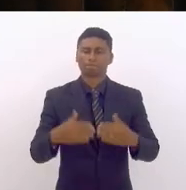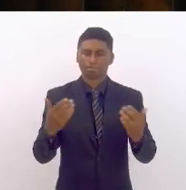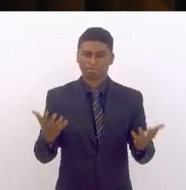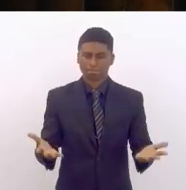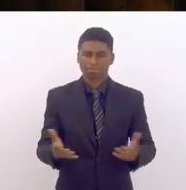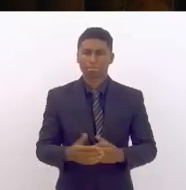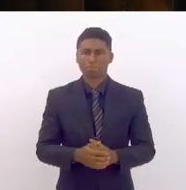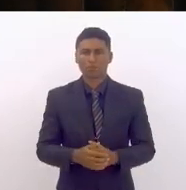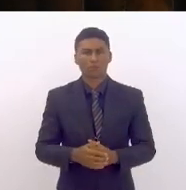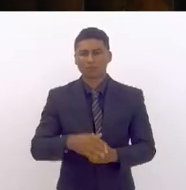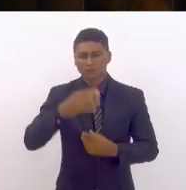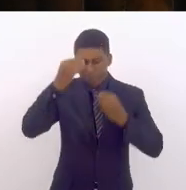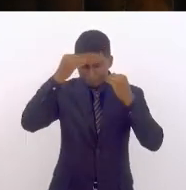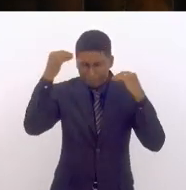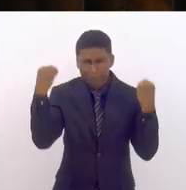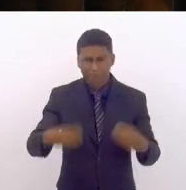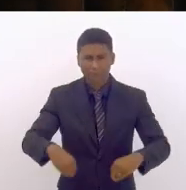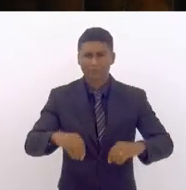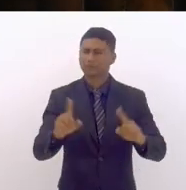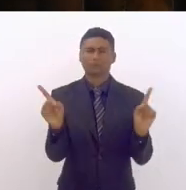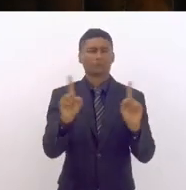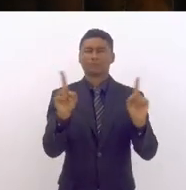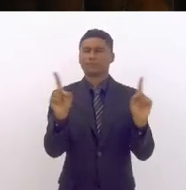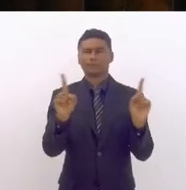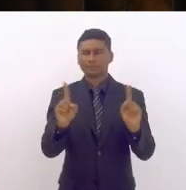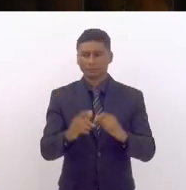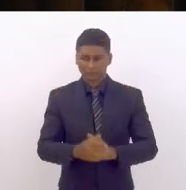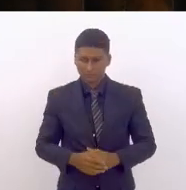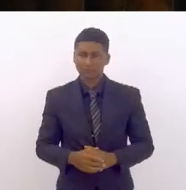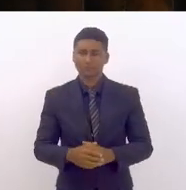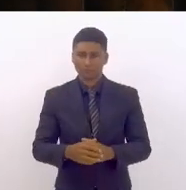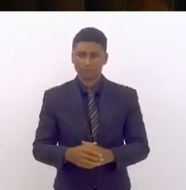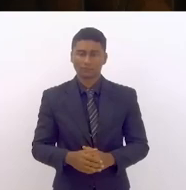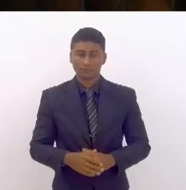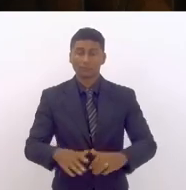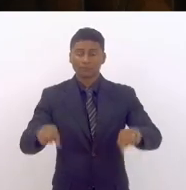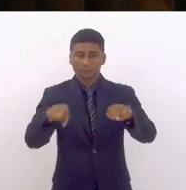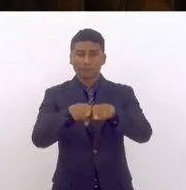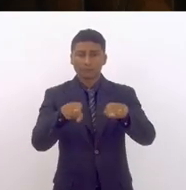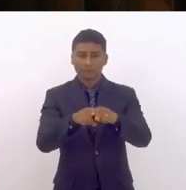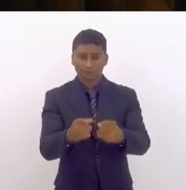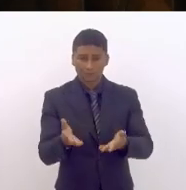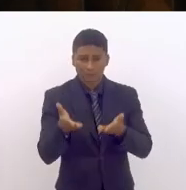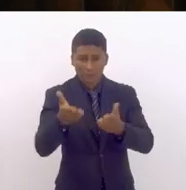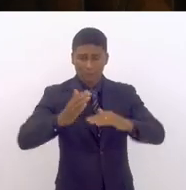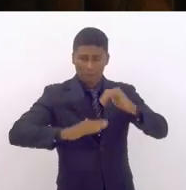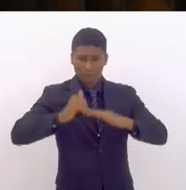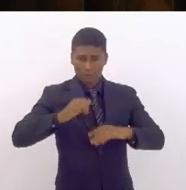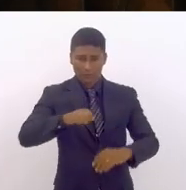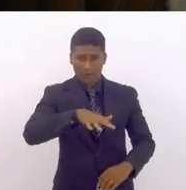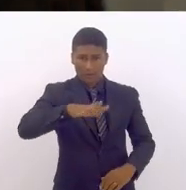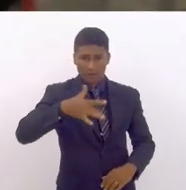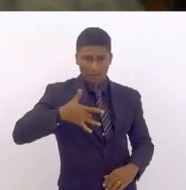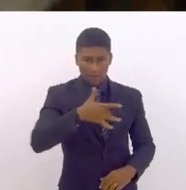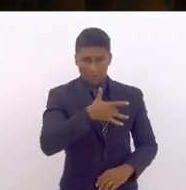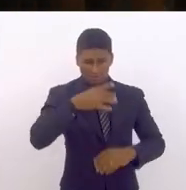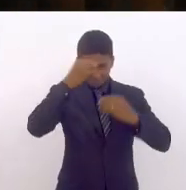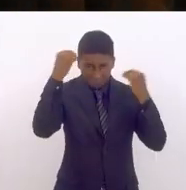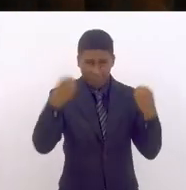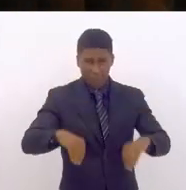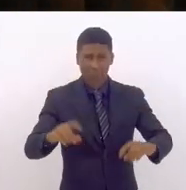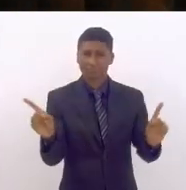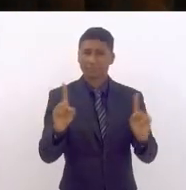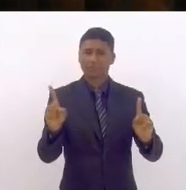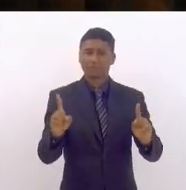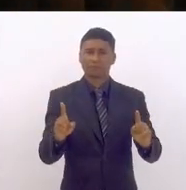amigos, não desistam das suas profissões, não desista de ser um profissional da área da saúde, que meus